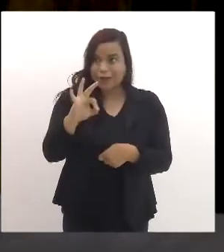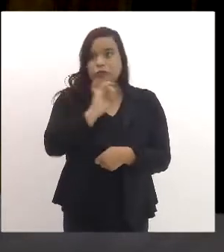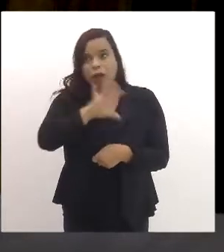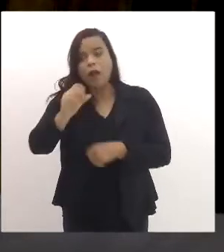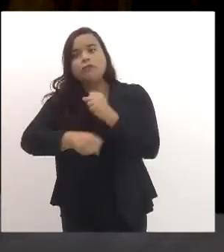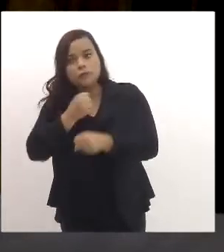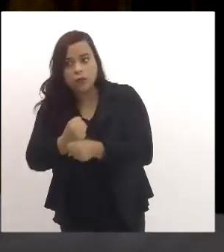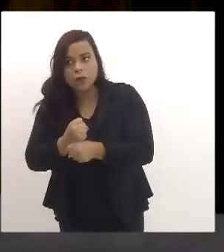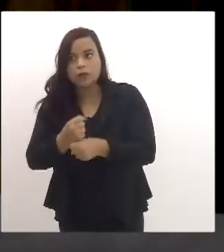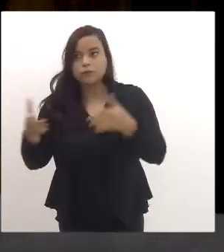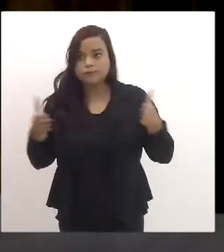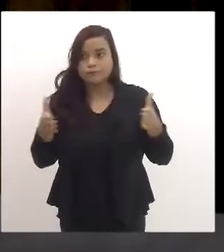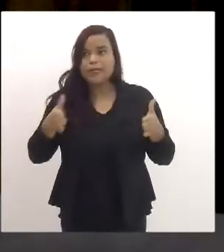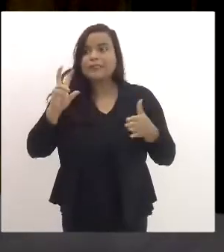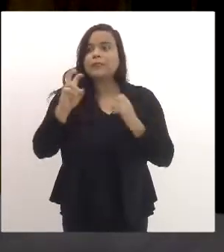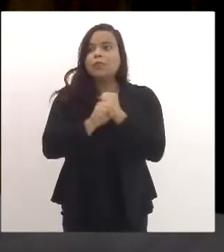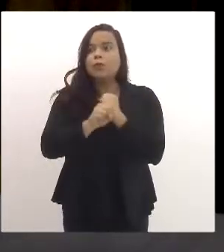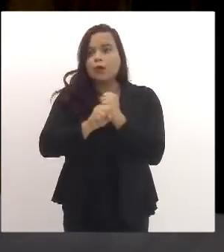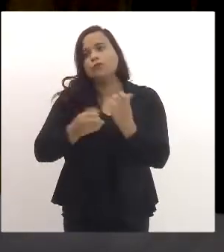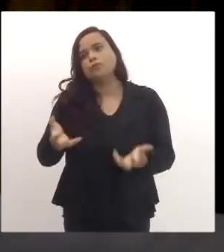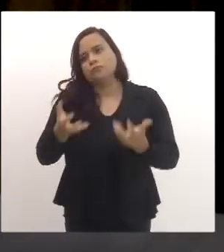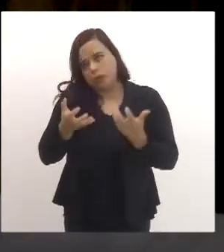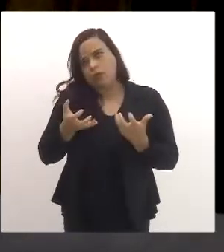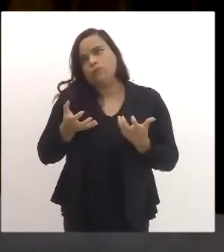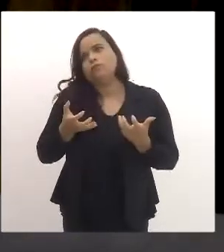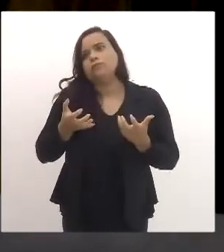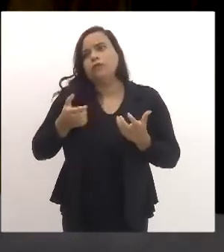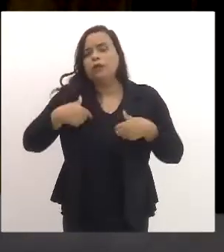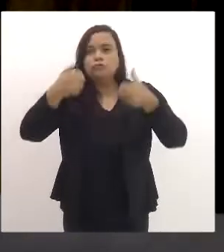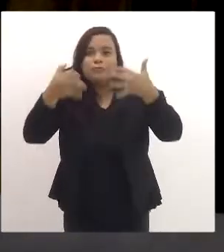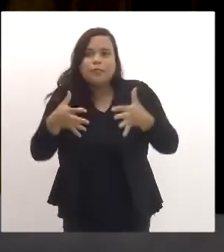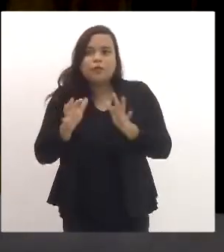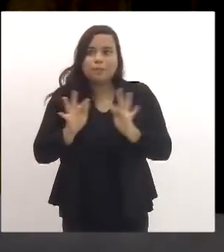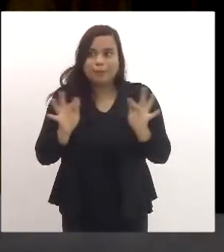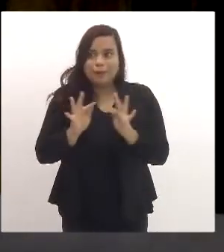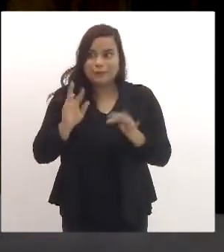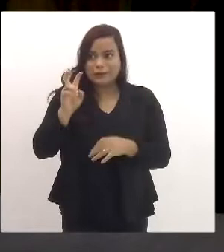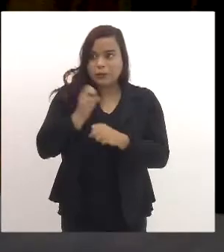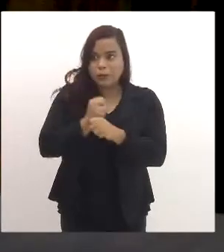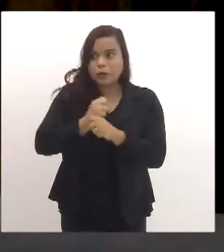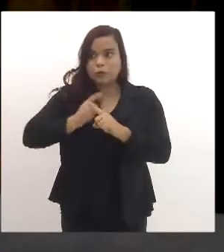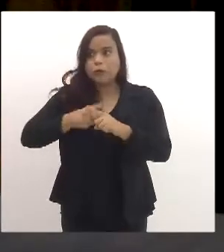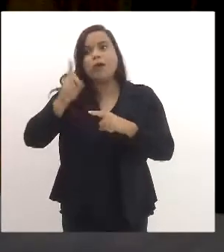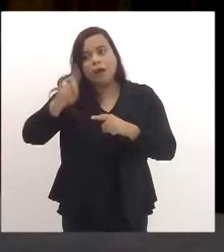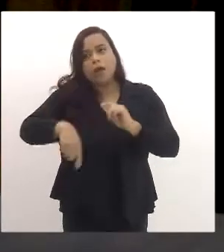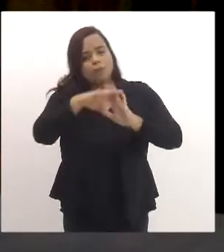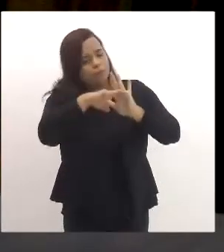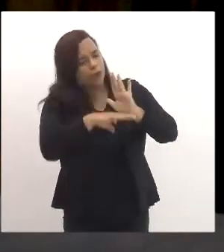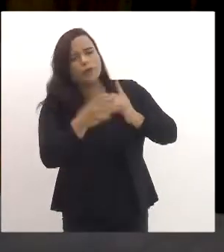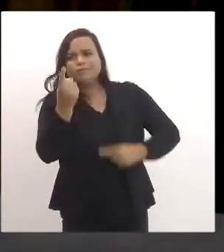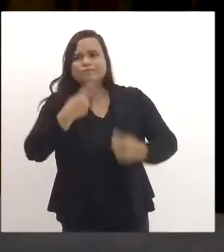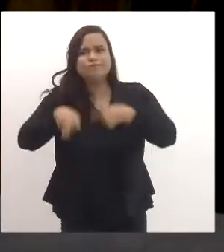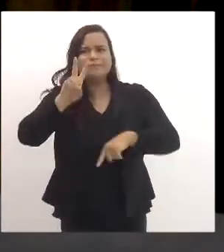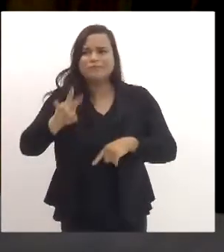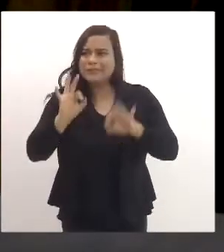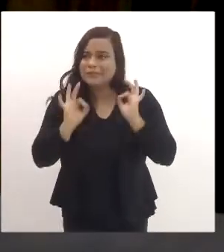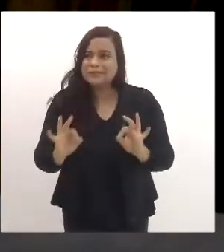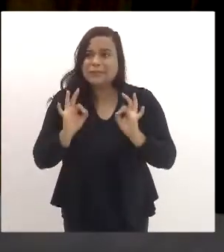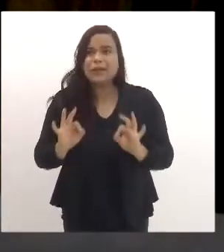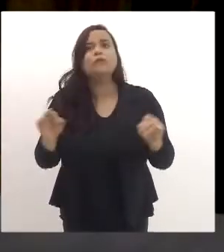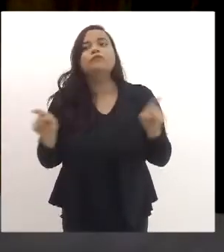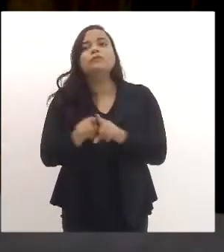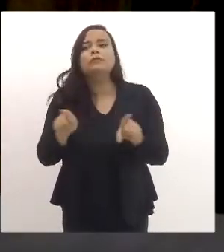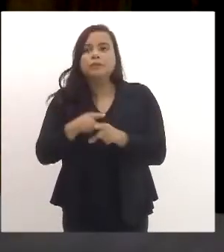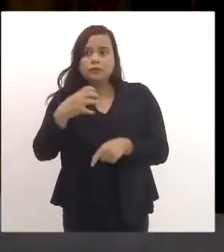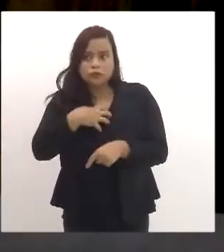pelo menos 5 anos. Eu digo pelo menos porque tenho certeza que será um programa muito bem sucedido e que também, de